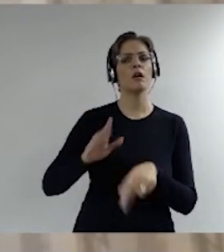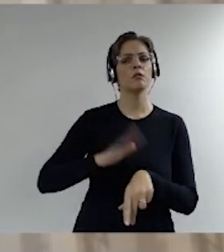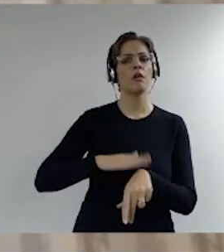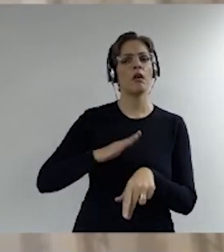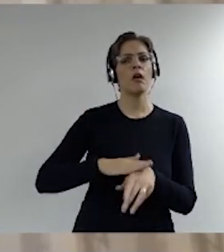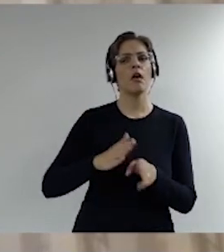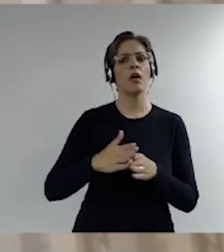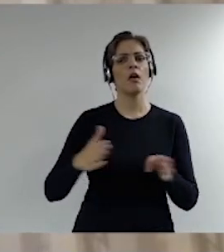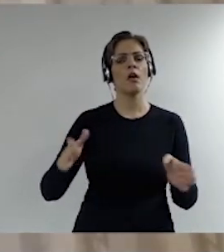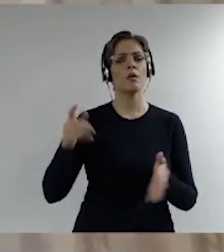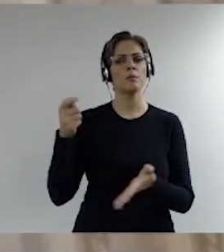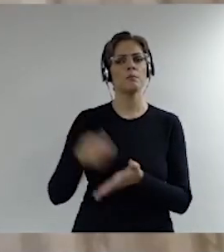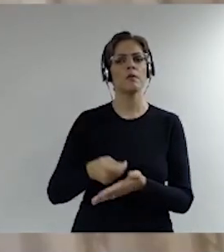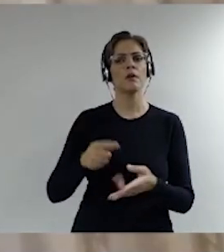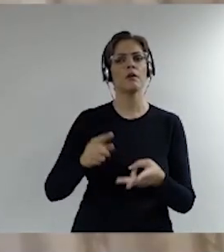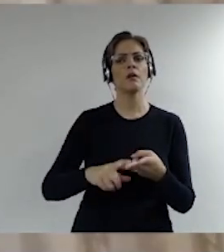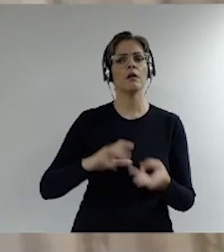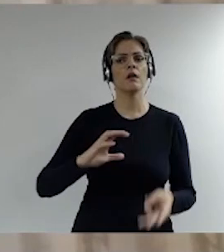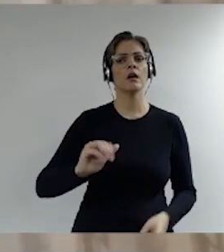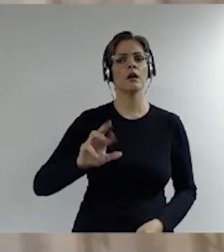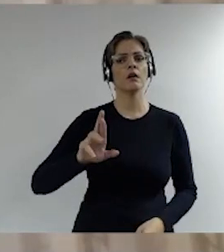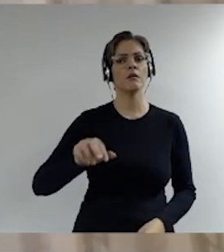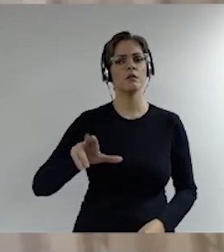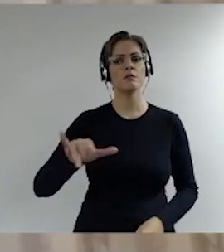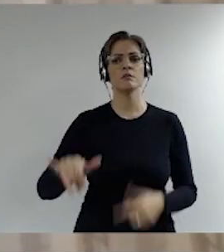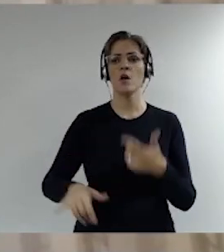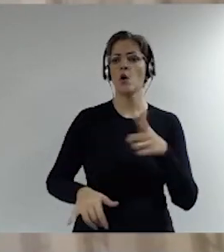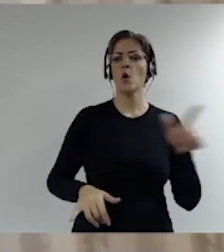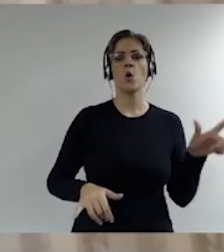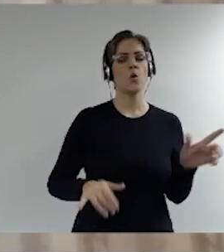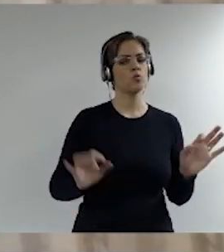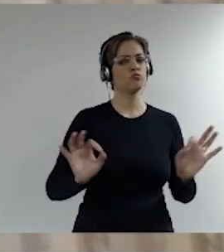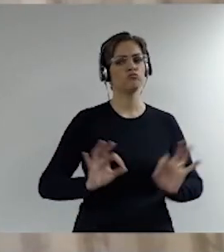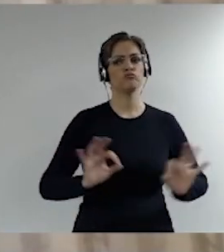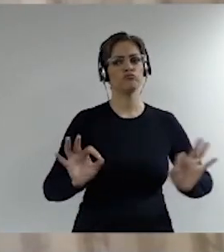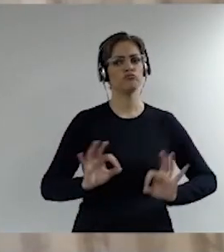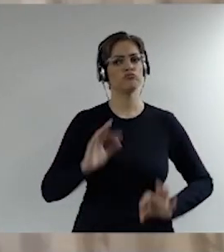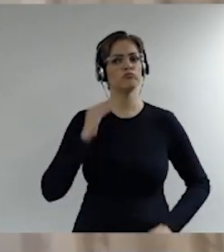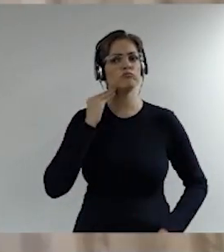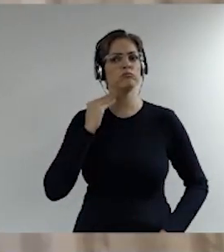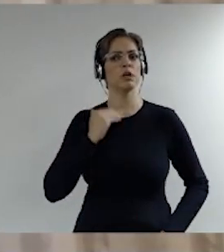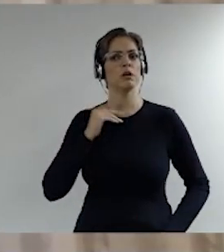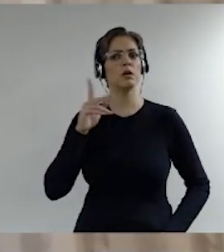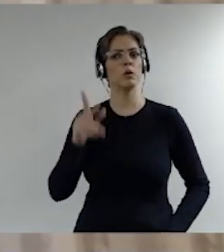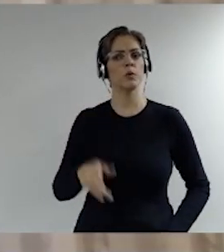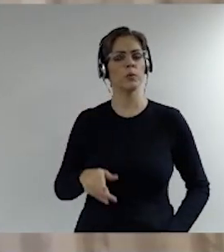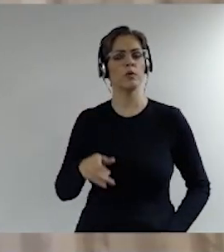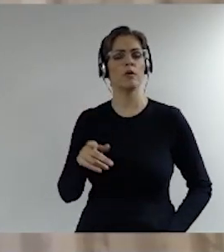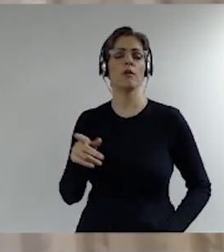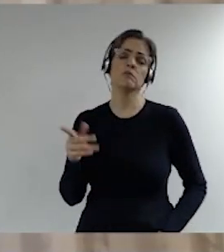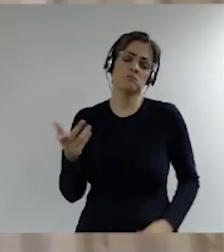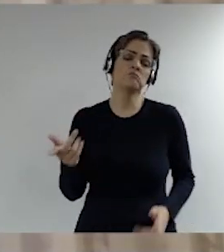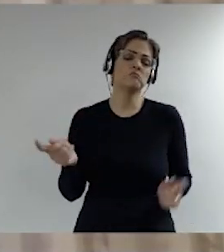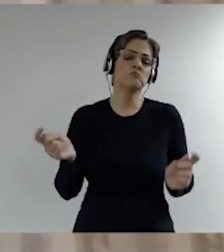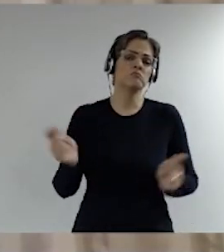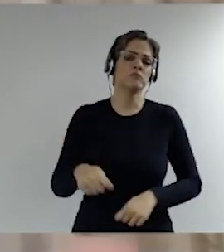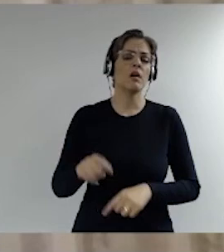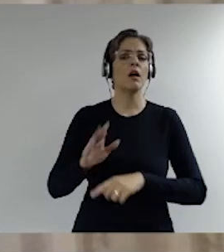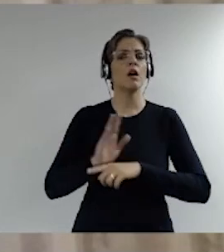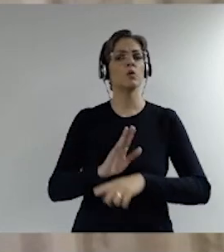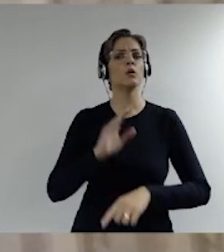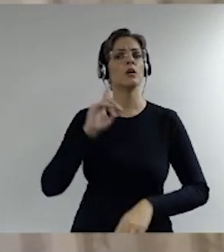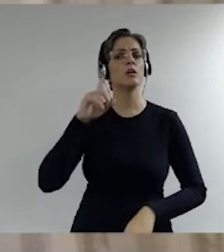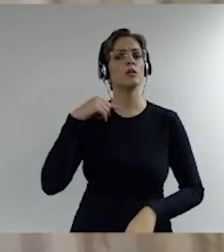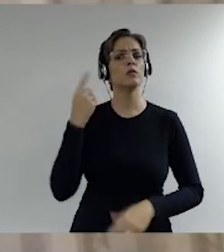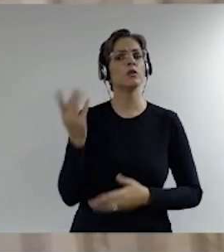em carência, não encontrados na prateleira de qualquer instituição financeira, para possibilitar a jovem advocacia